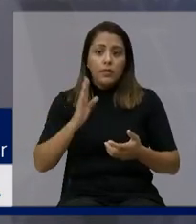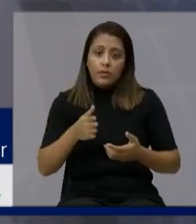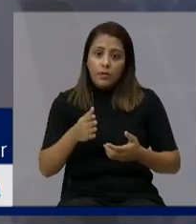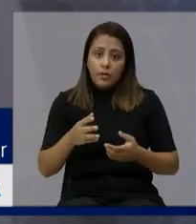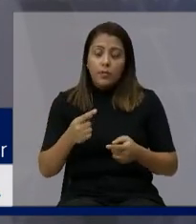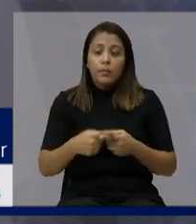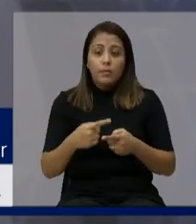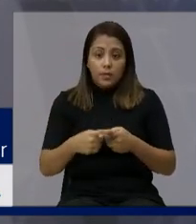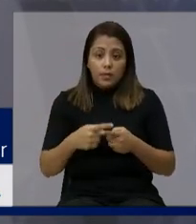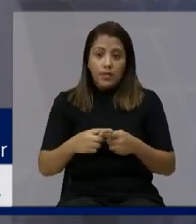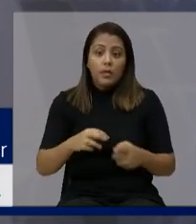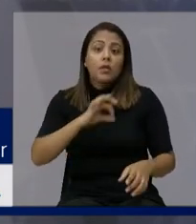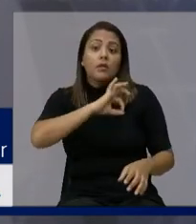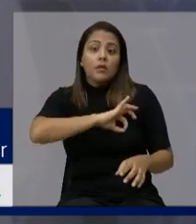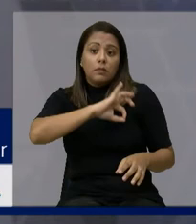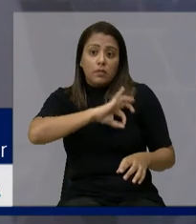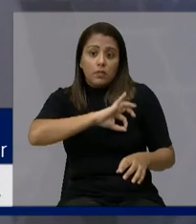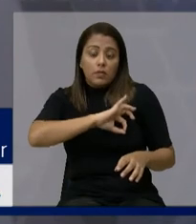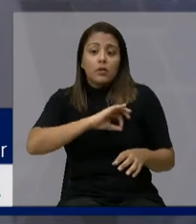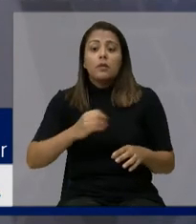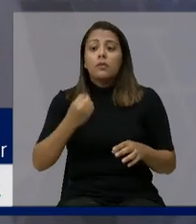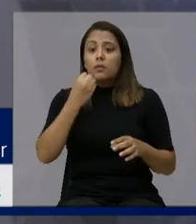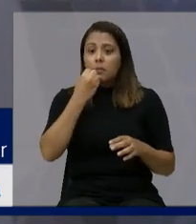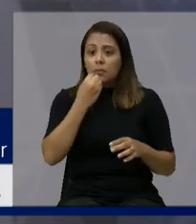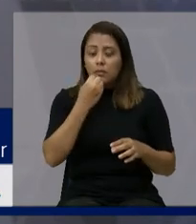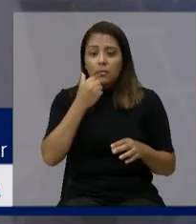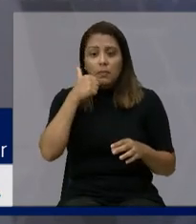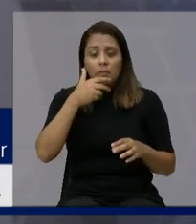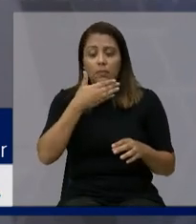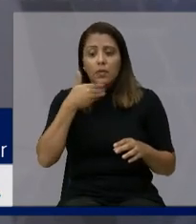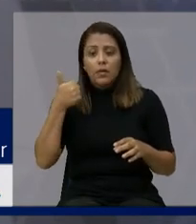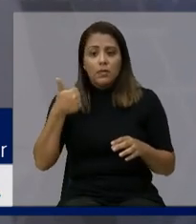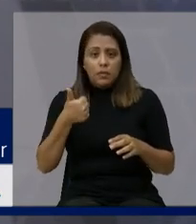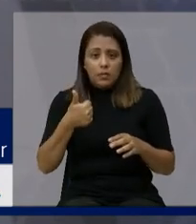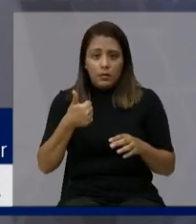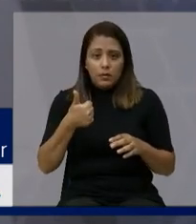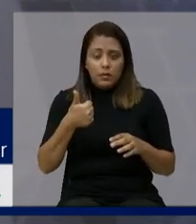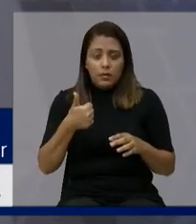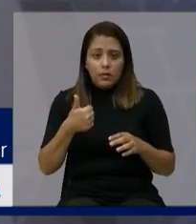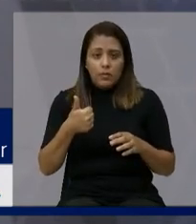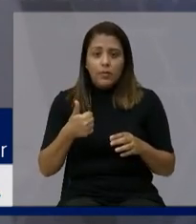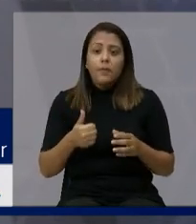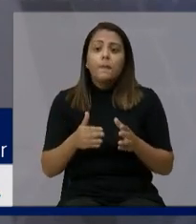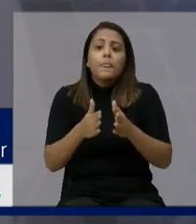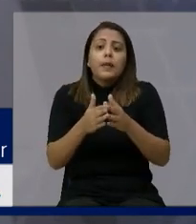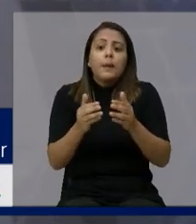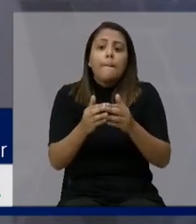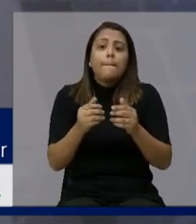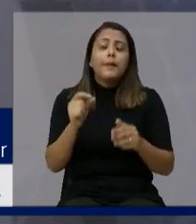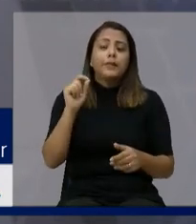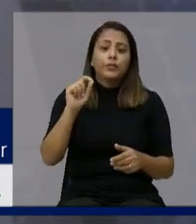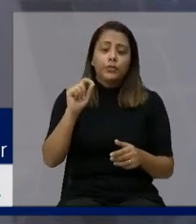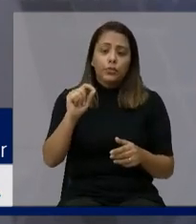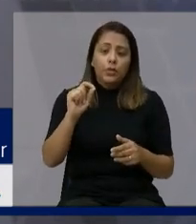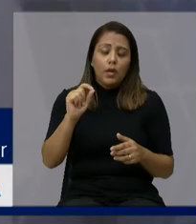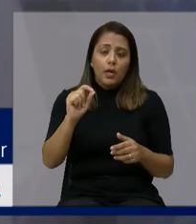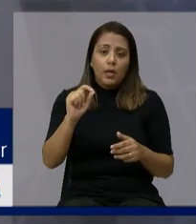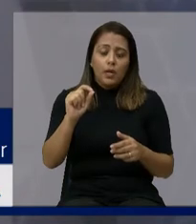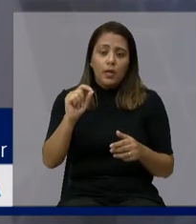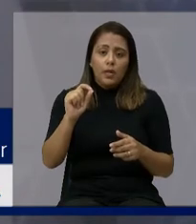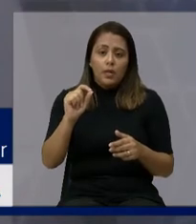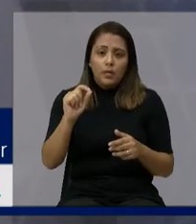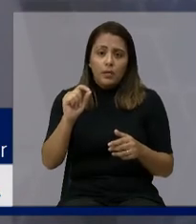por melhores salários e condições de vida. Então, no nosso requerimento, nós estamos fazendo um apelo